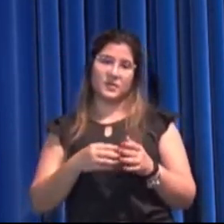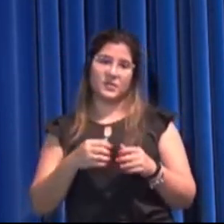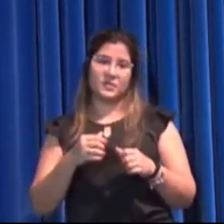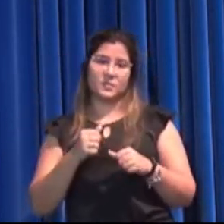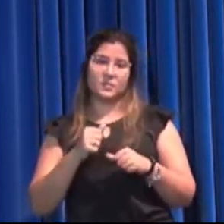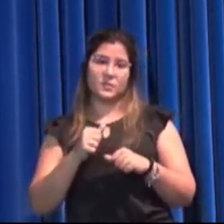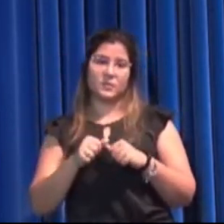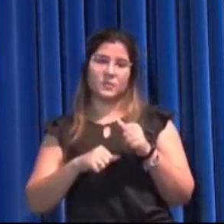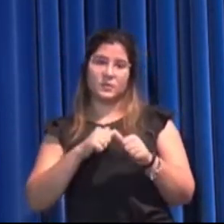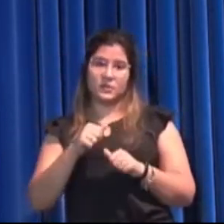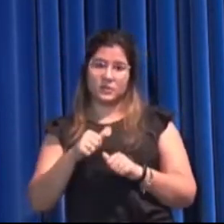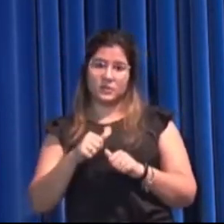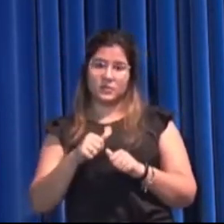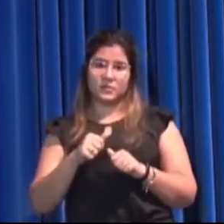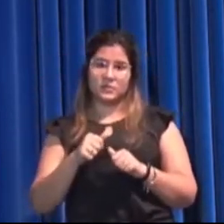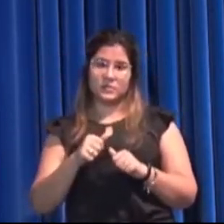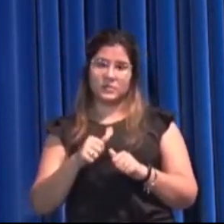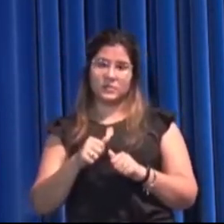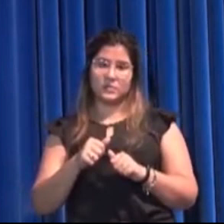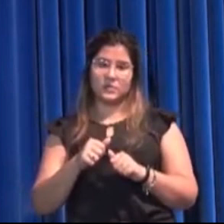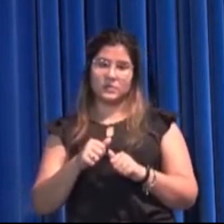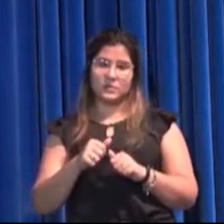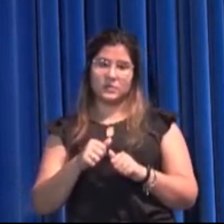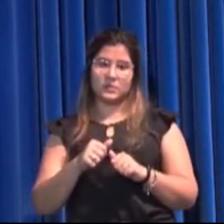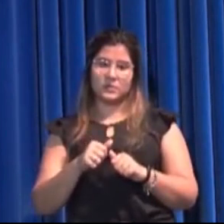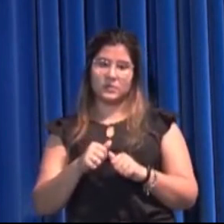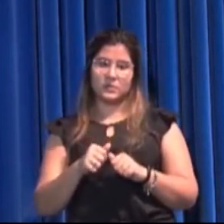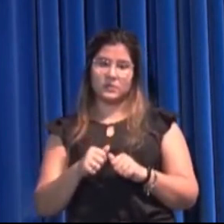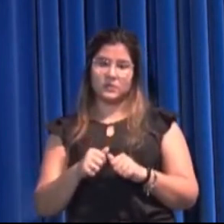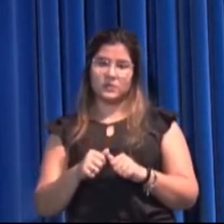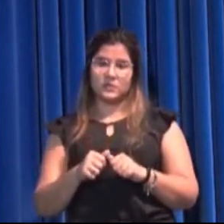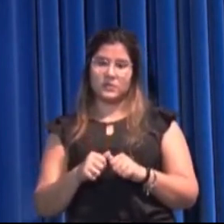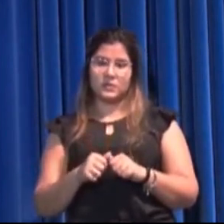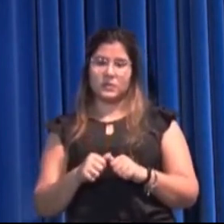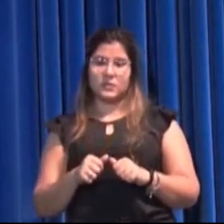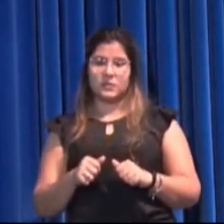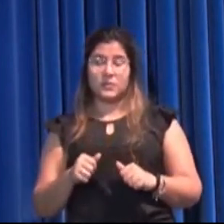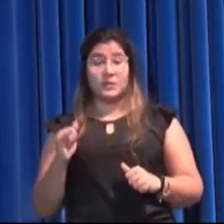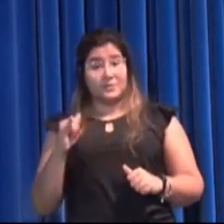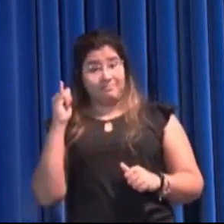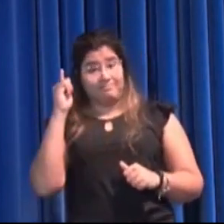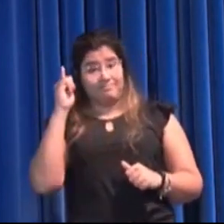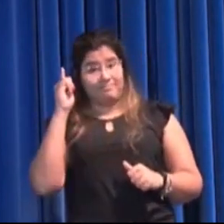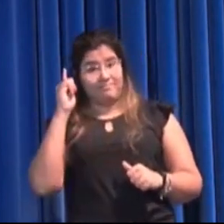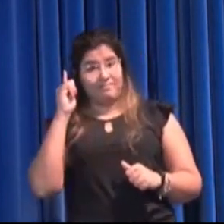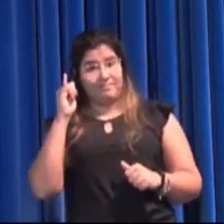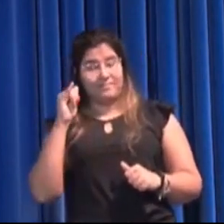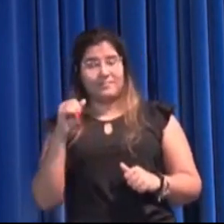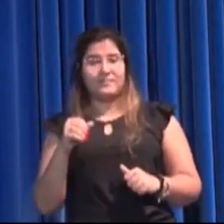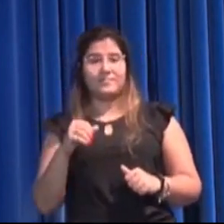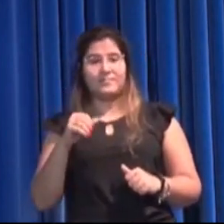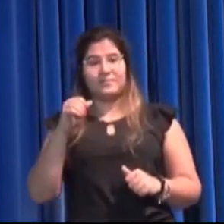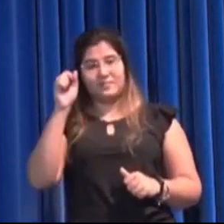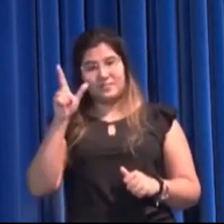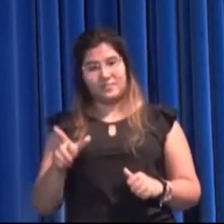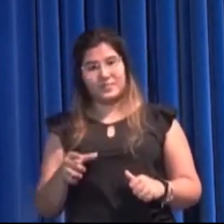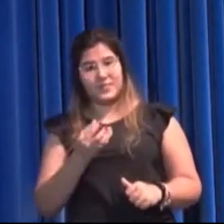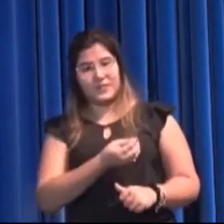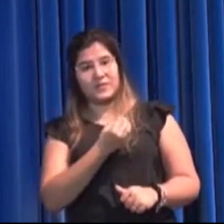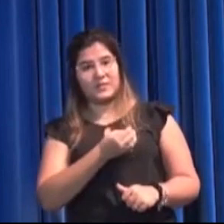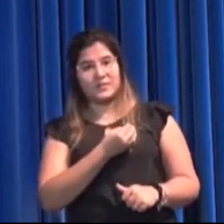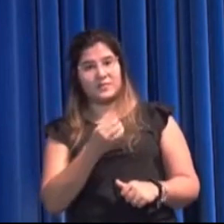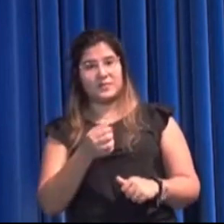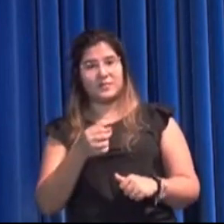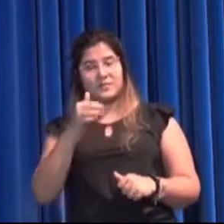mudança é imprescindível. Aquele que vive pela fé, ele tem o